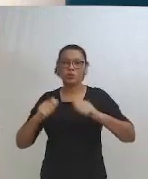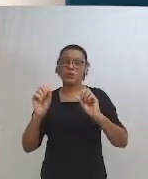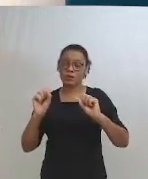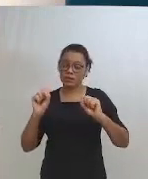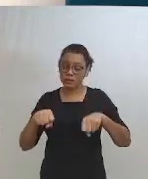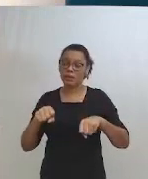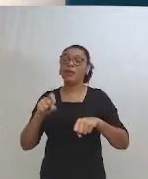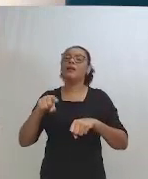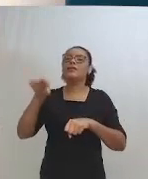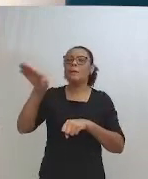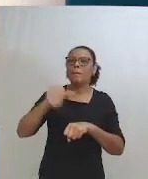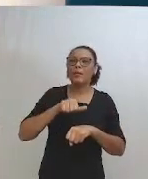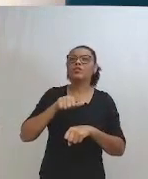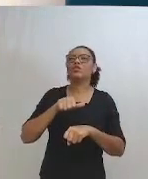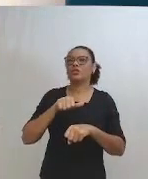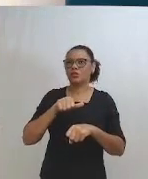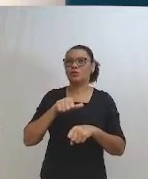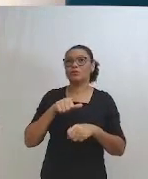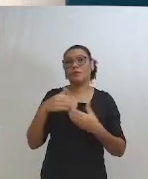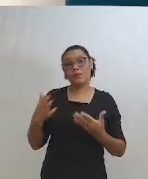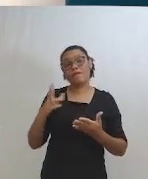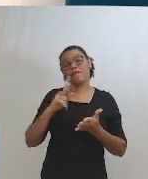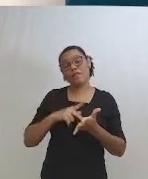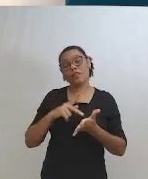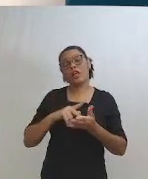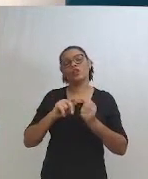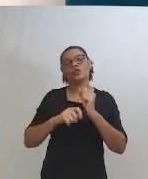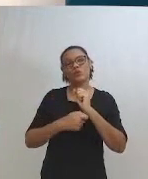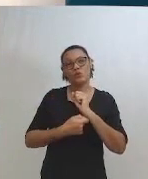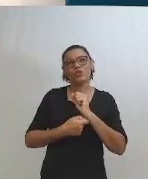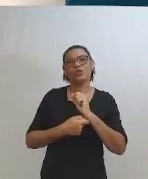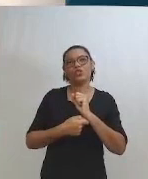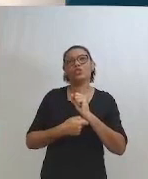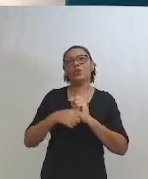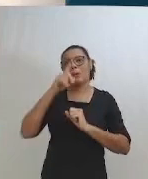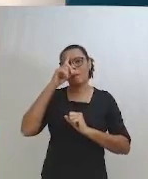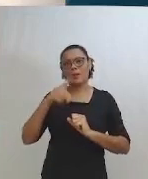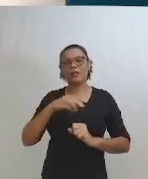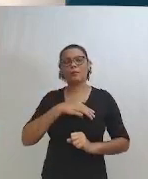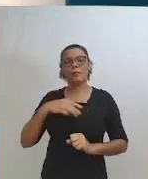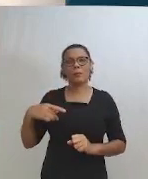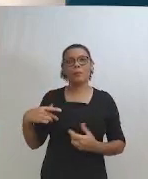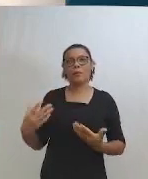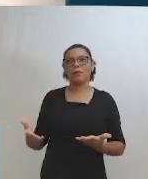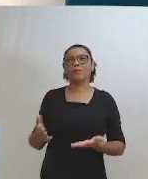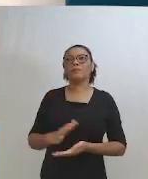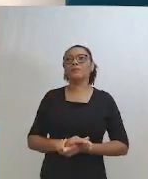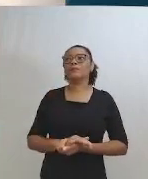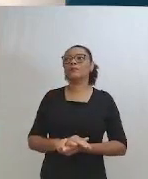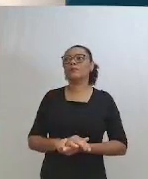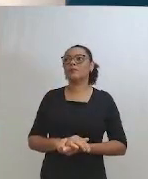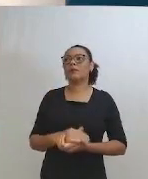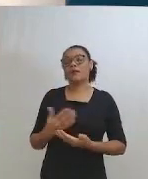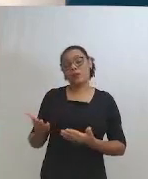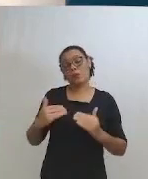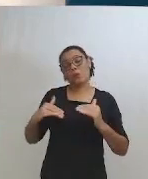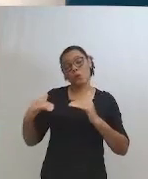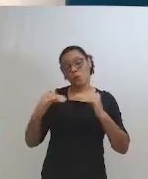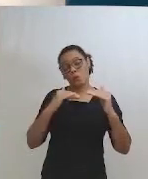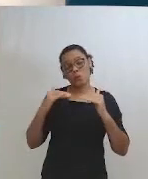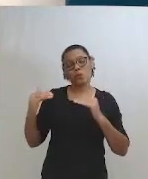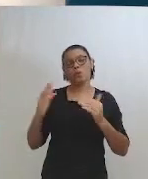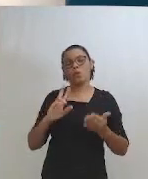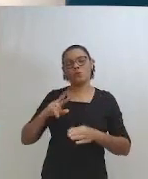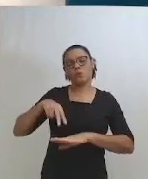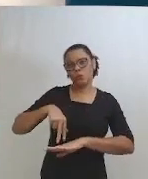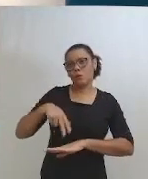o sigilo era repassado ao Ministério Público, essa era uma discussão que tínhamos e, portanto, concordo com a posição do Tribunal Regional Federal da